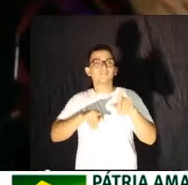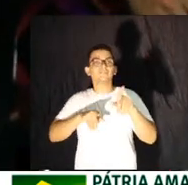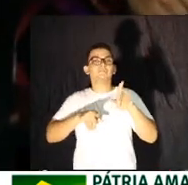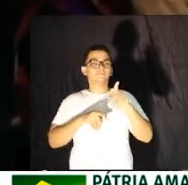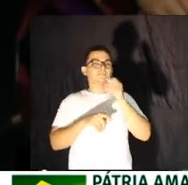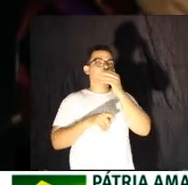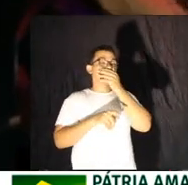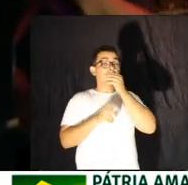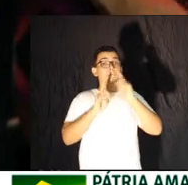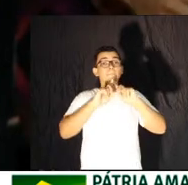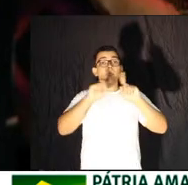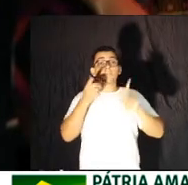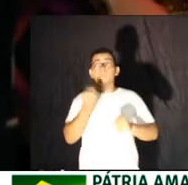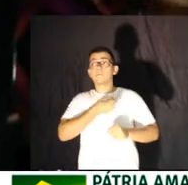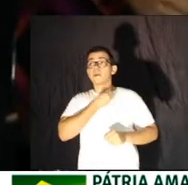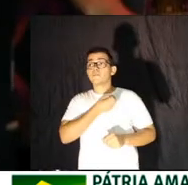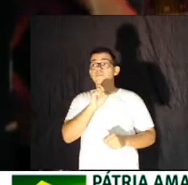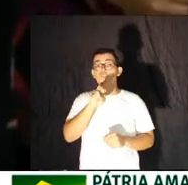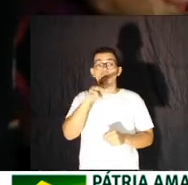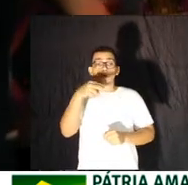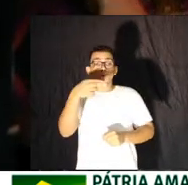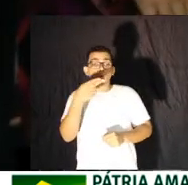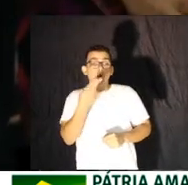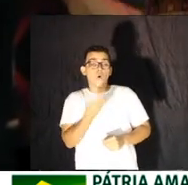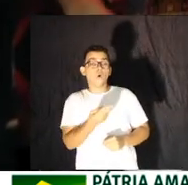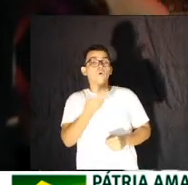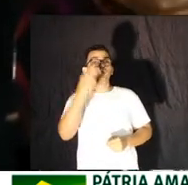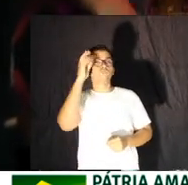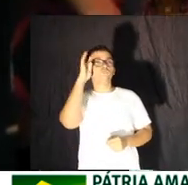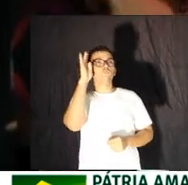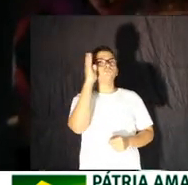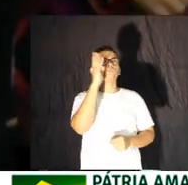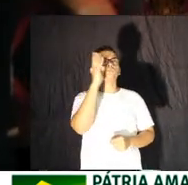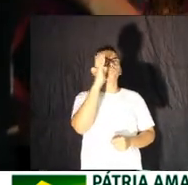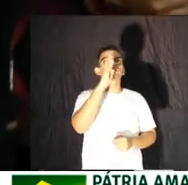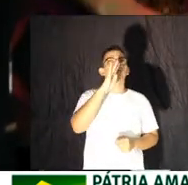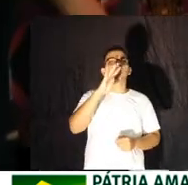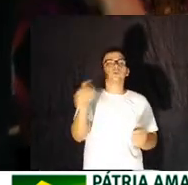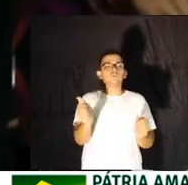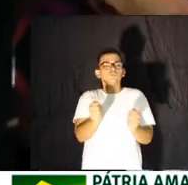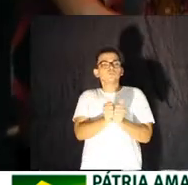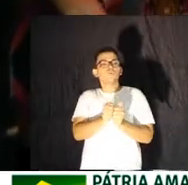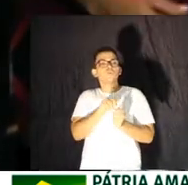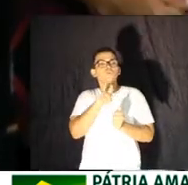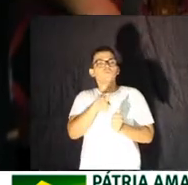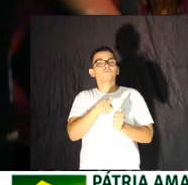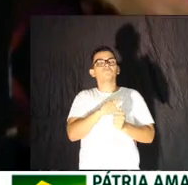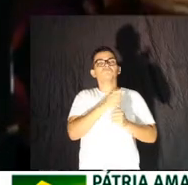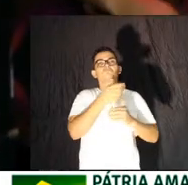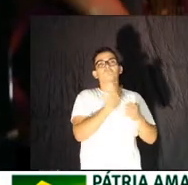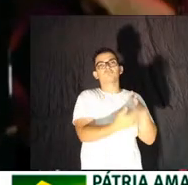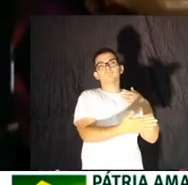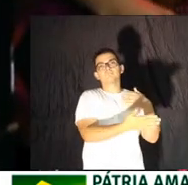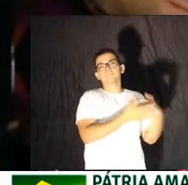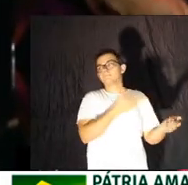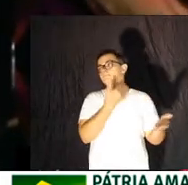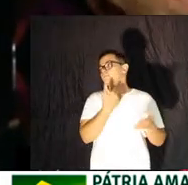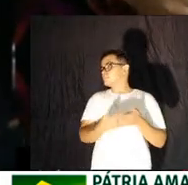mas viver ou sonhar com você, tanto